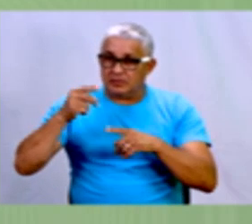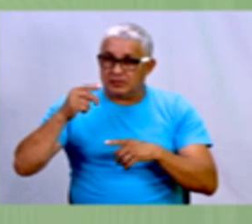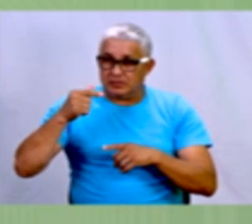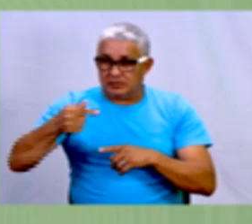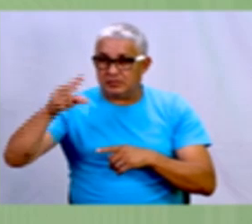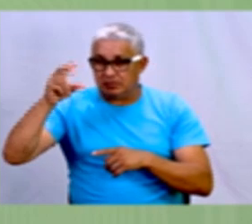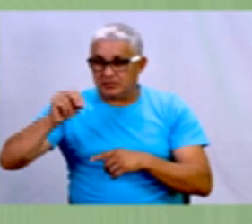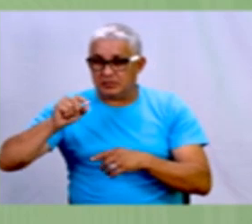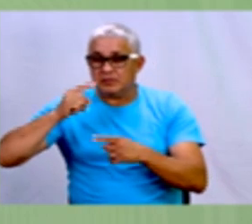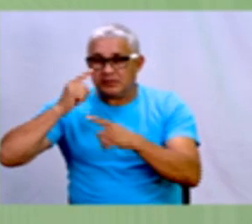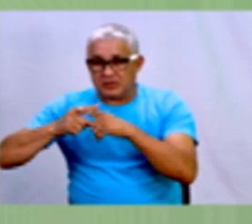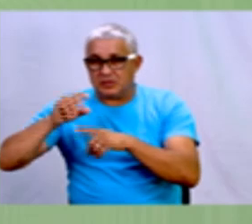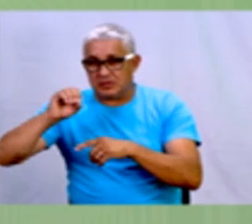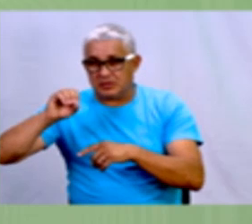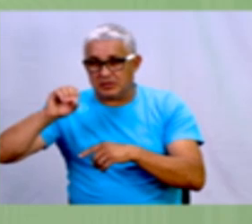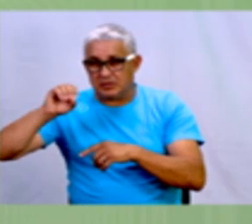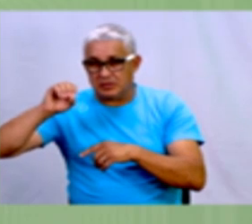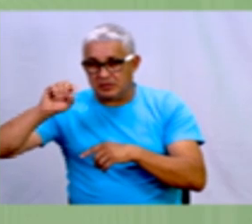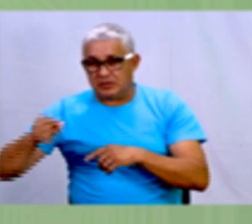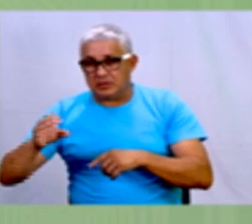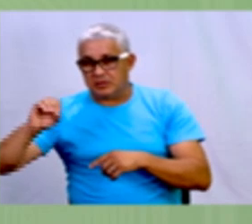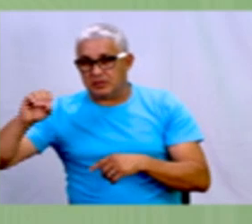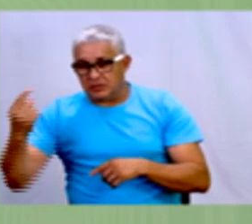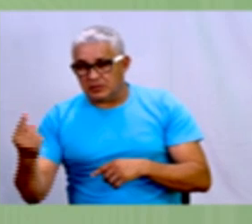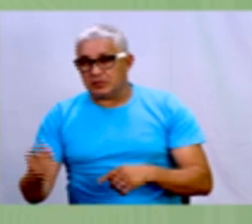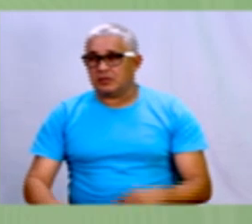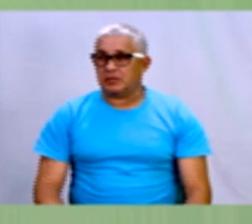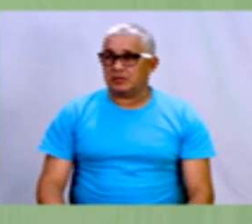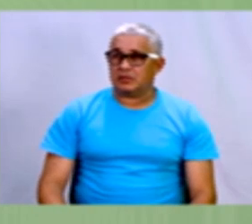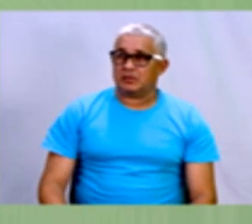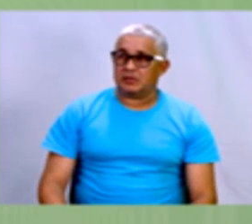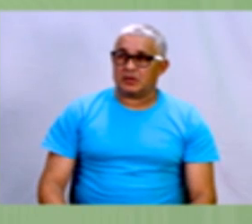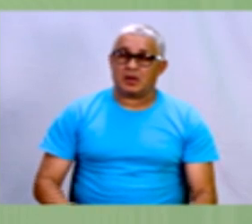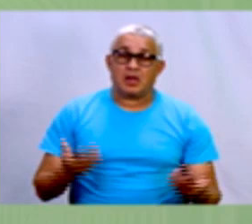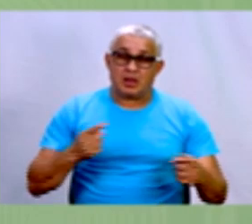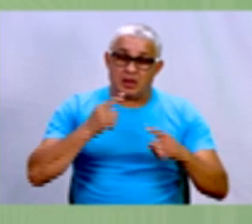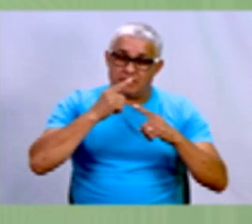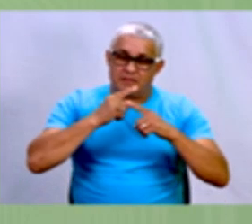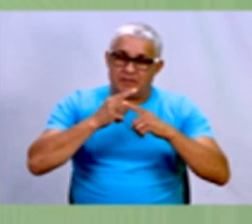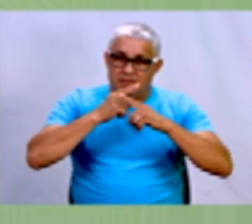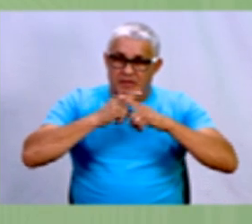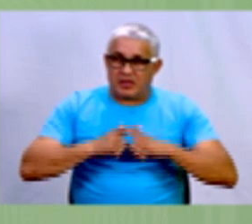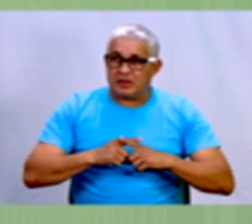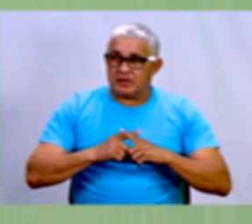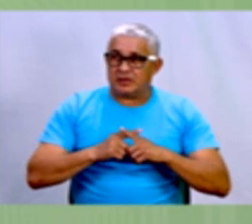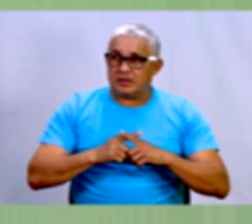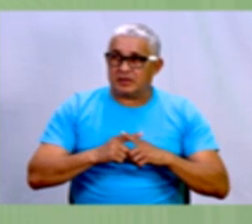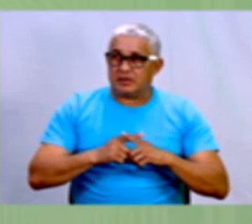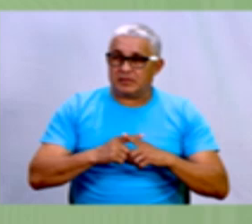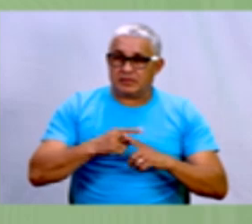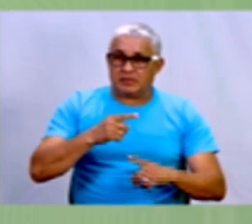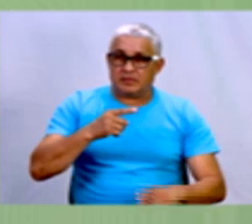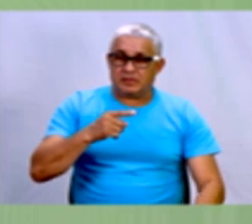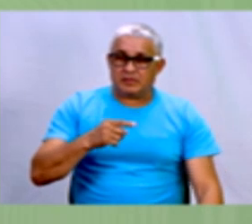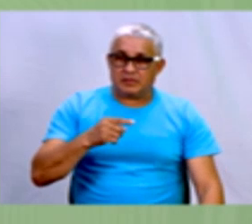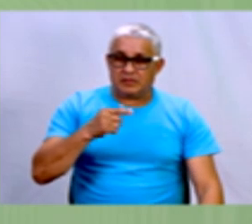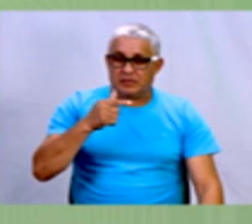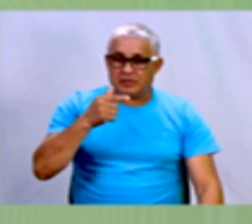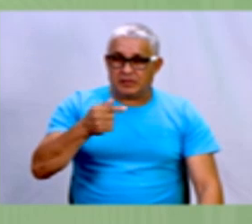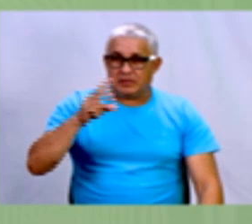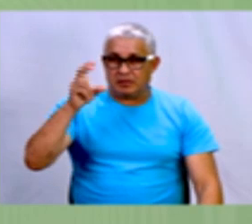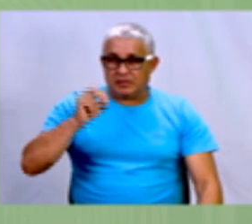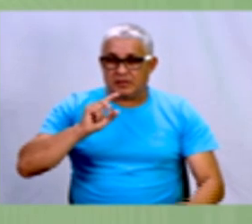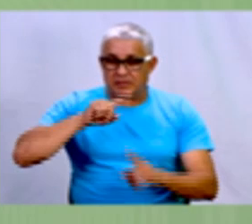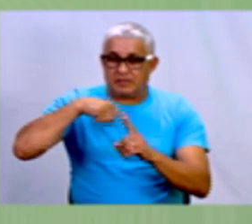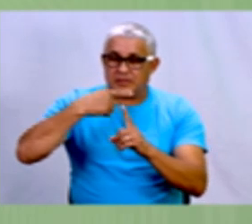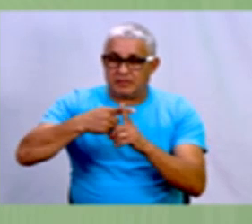vezes 0,01. Agora, o que a gente vai fazer aqui? Essa multiplicação. Então, a gente tem 750